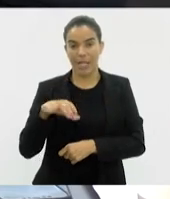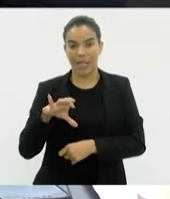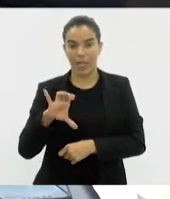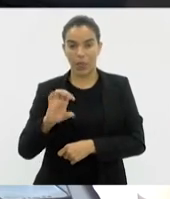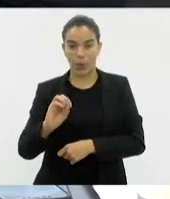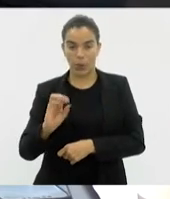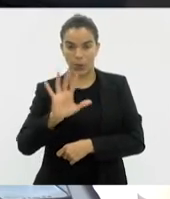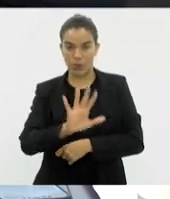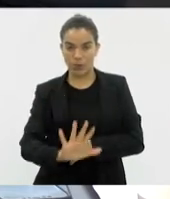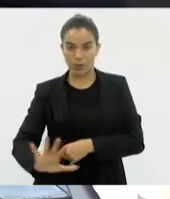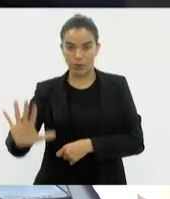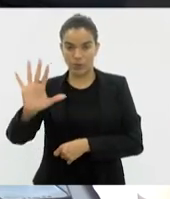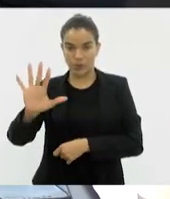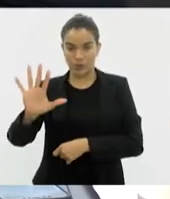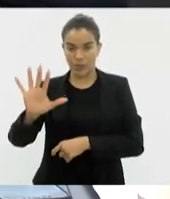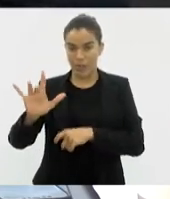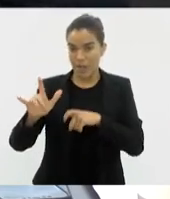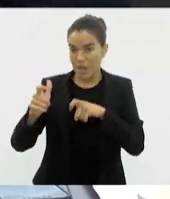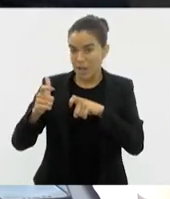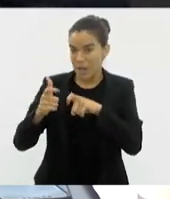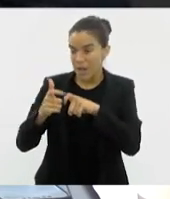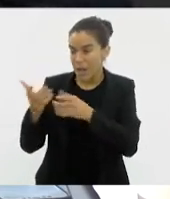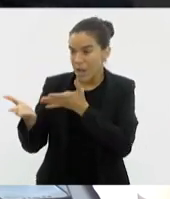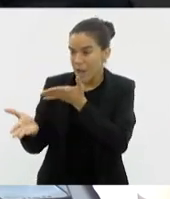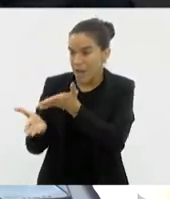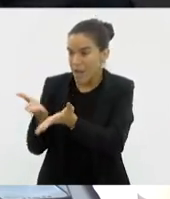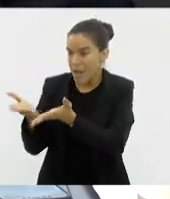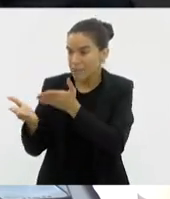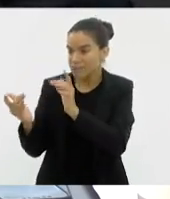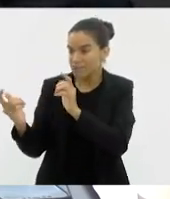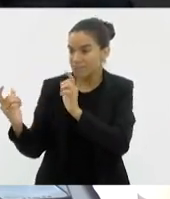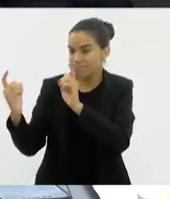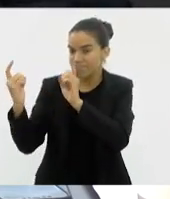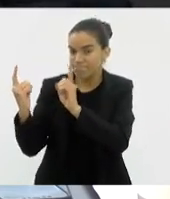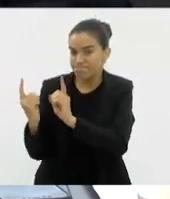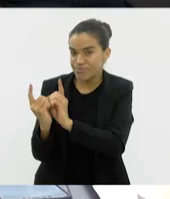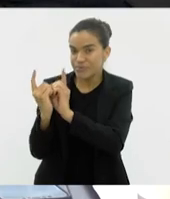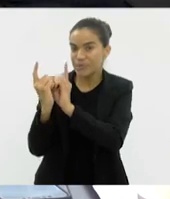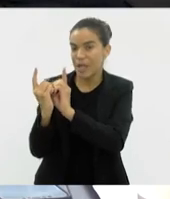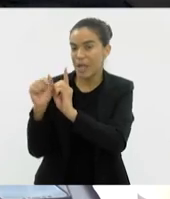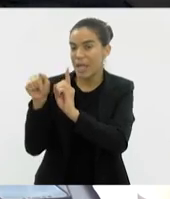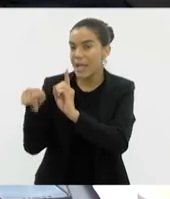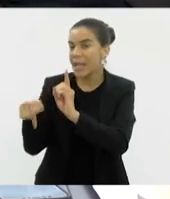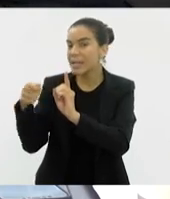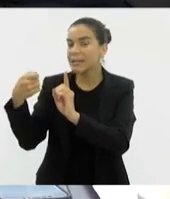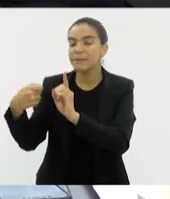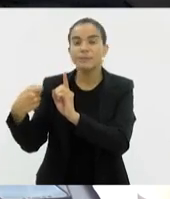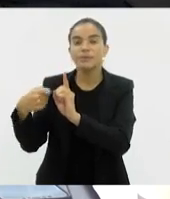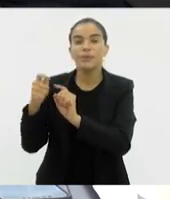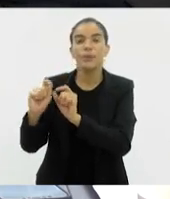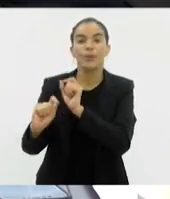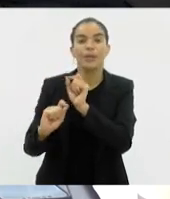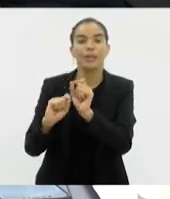vezes, para uma consulta médica numa unidade de saúde, ele supre